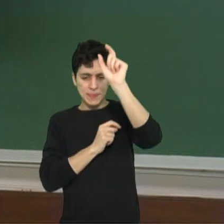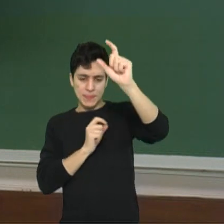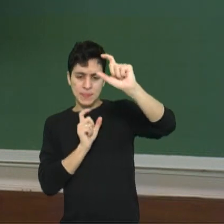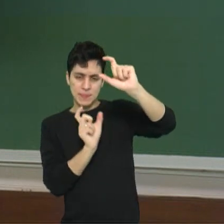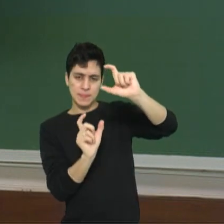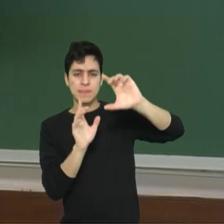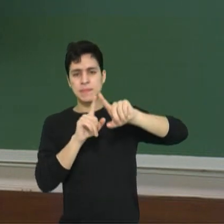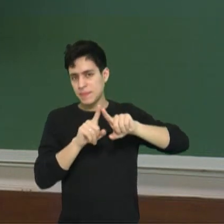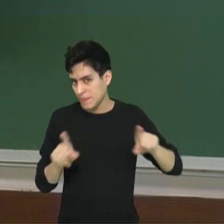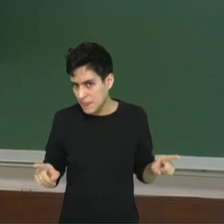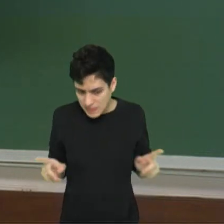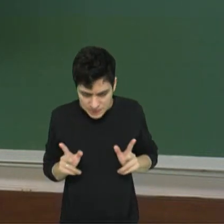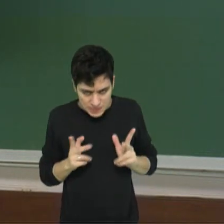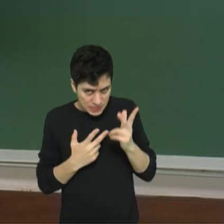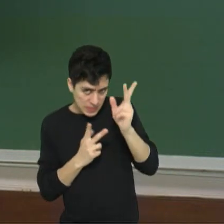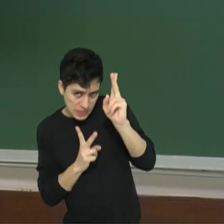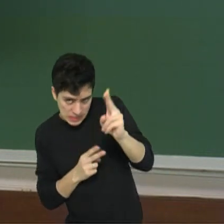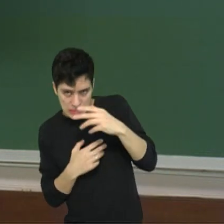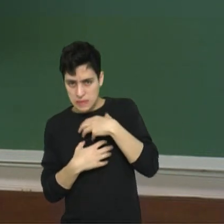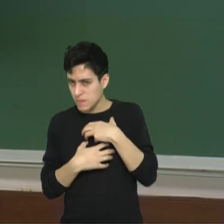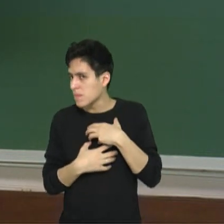responder.